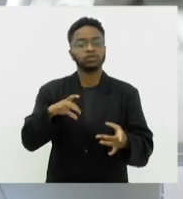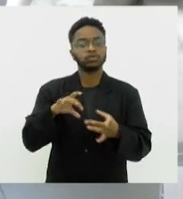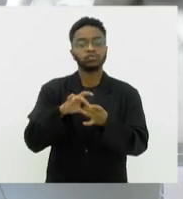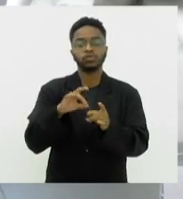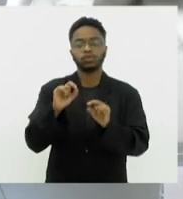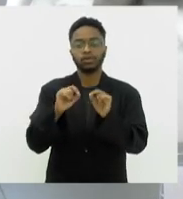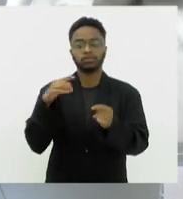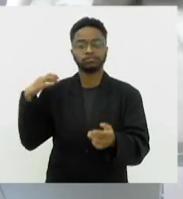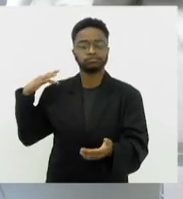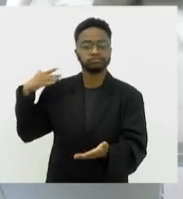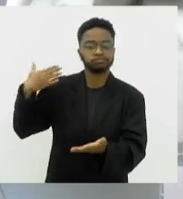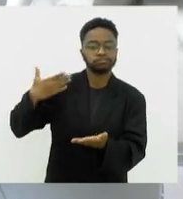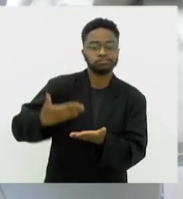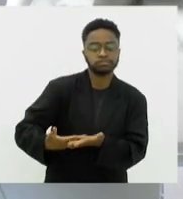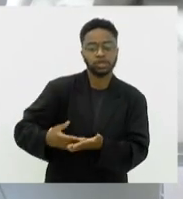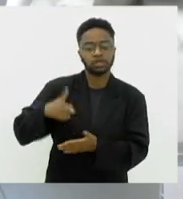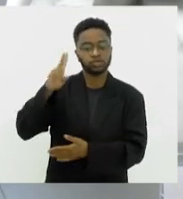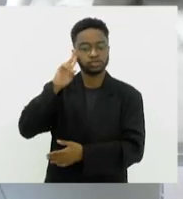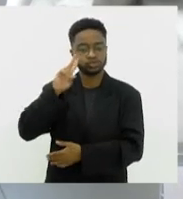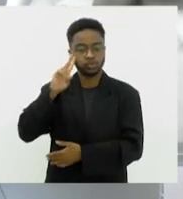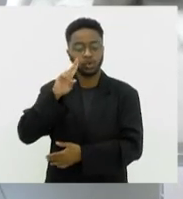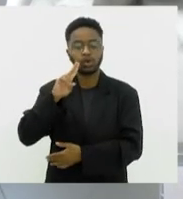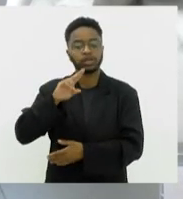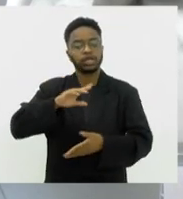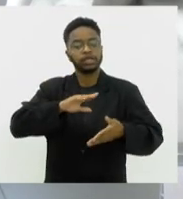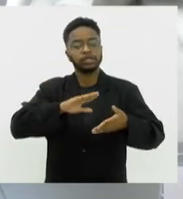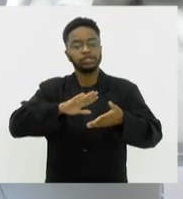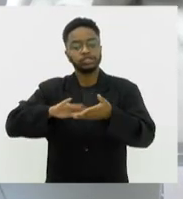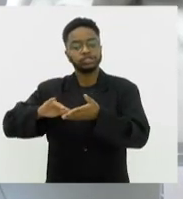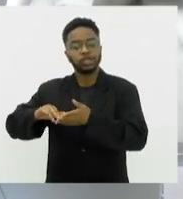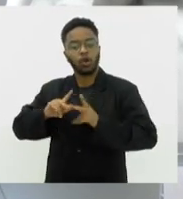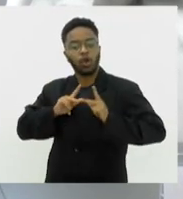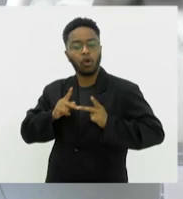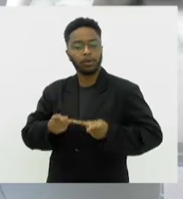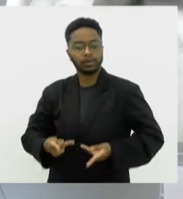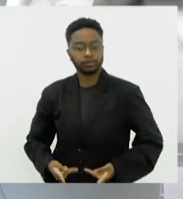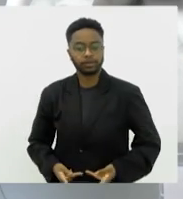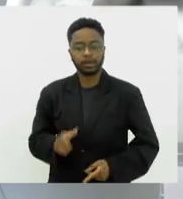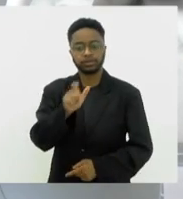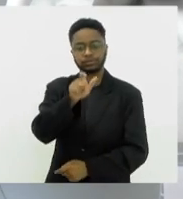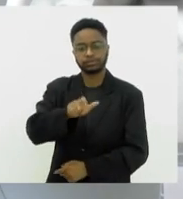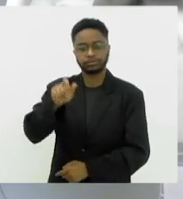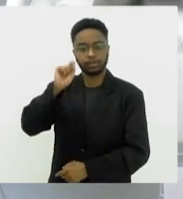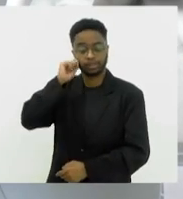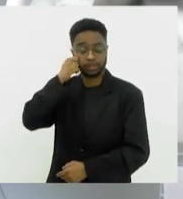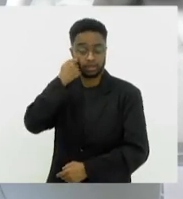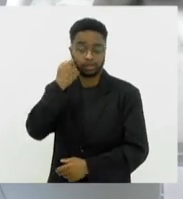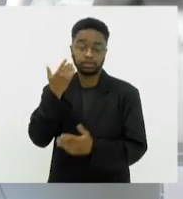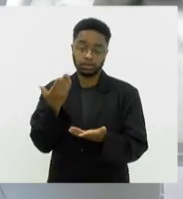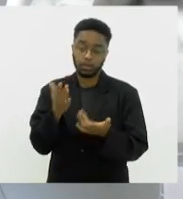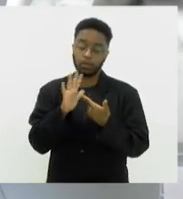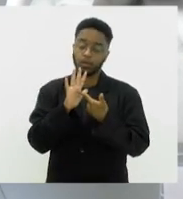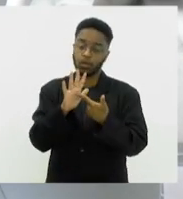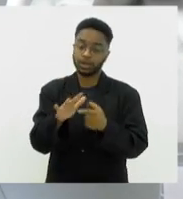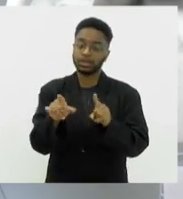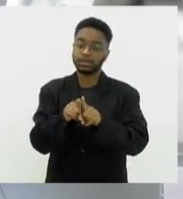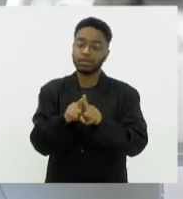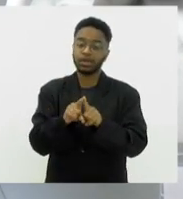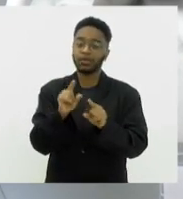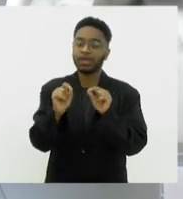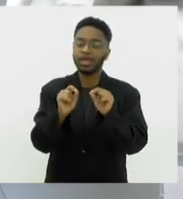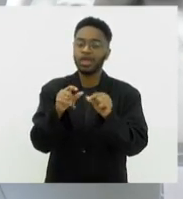histórico de desumanização das pessoas negras e perfilou historicamente Também quem seria o